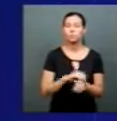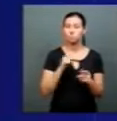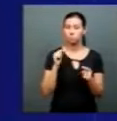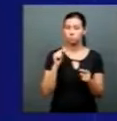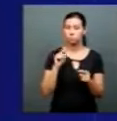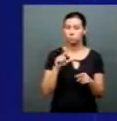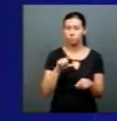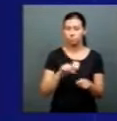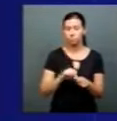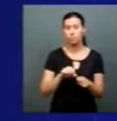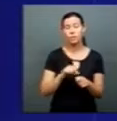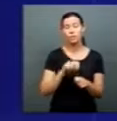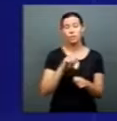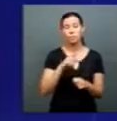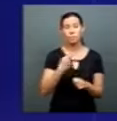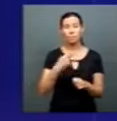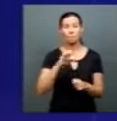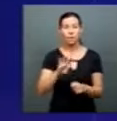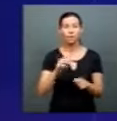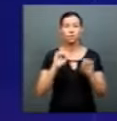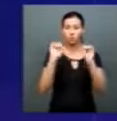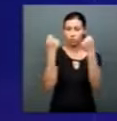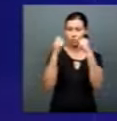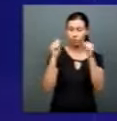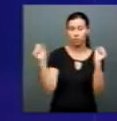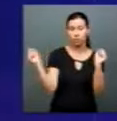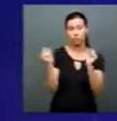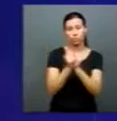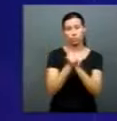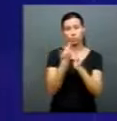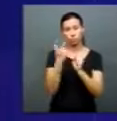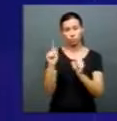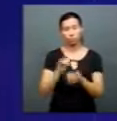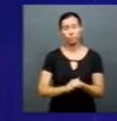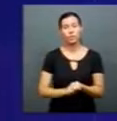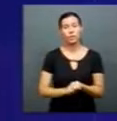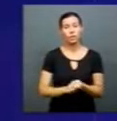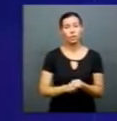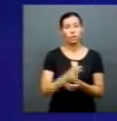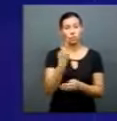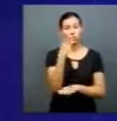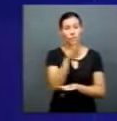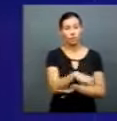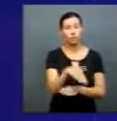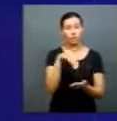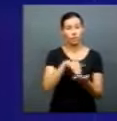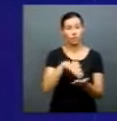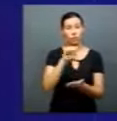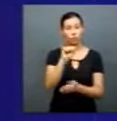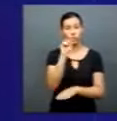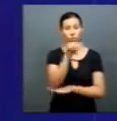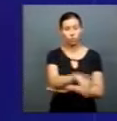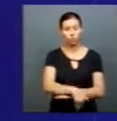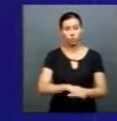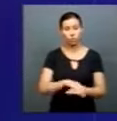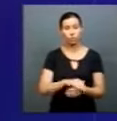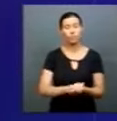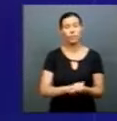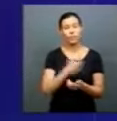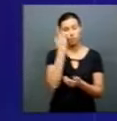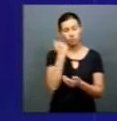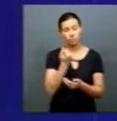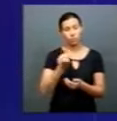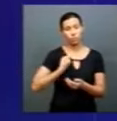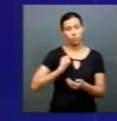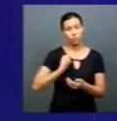Faculdade de Educação Física da UFO e parceiros. Vai ser das 2 da tarde até as 8 da noite. Para saber mais, ligue para os números